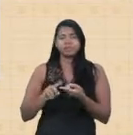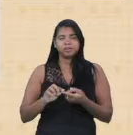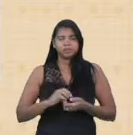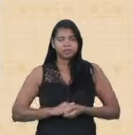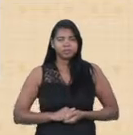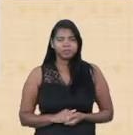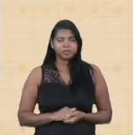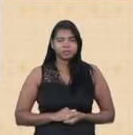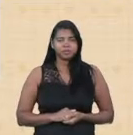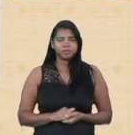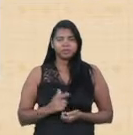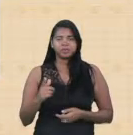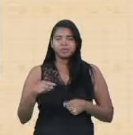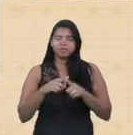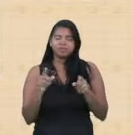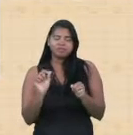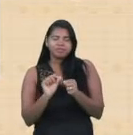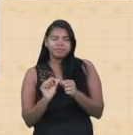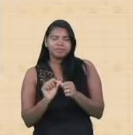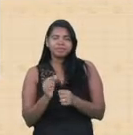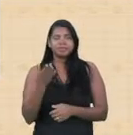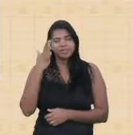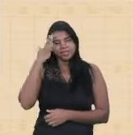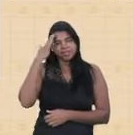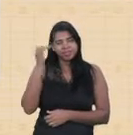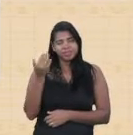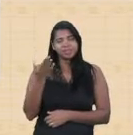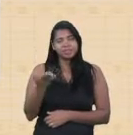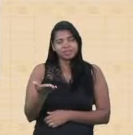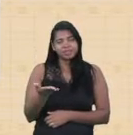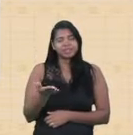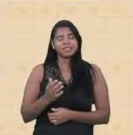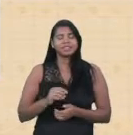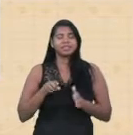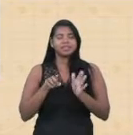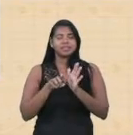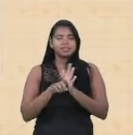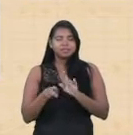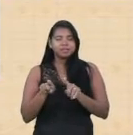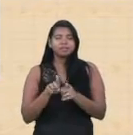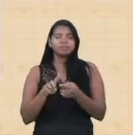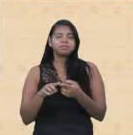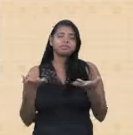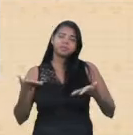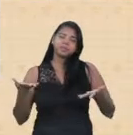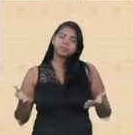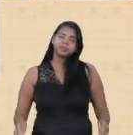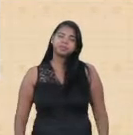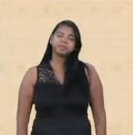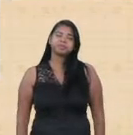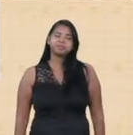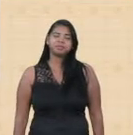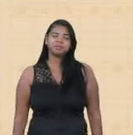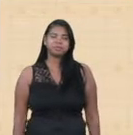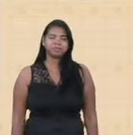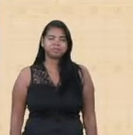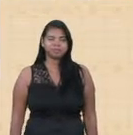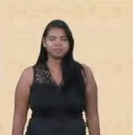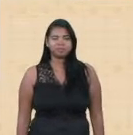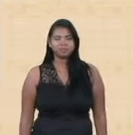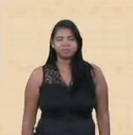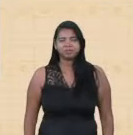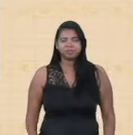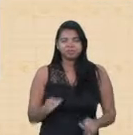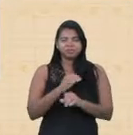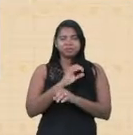mais criativo para fazer isso daí. Eu sei que você deve estar rindo da minha cara, mas é o que tinha para hoje. Então, o seno de zero é zero.